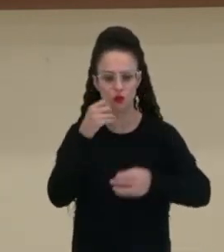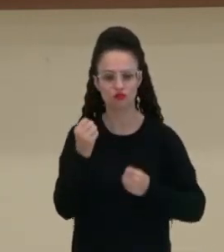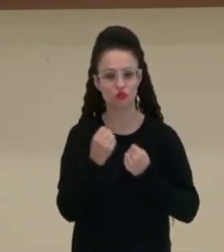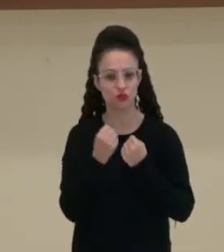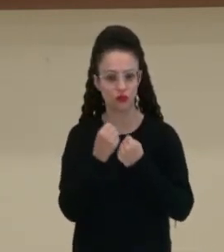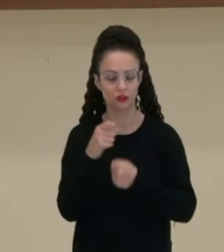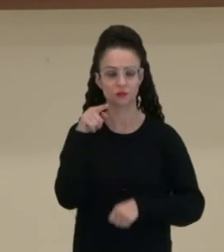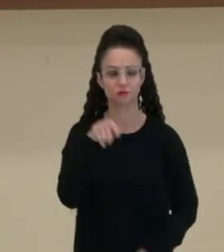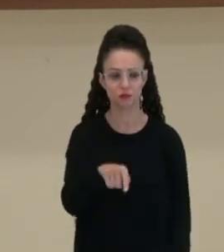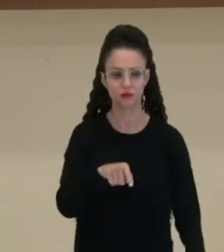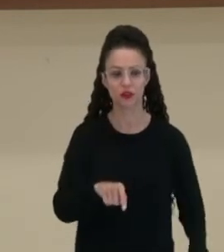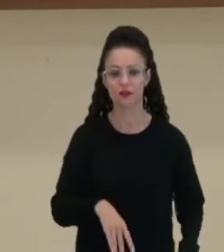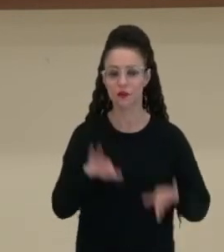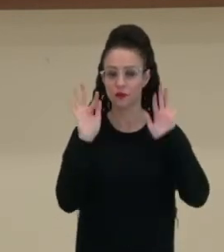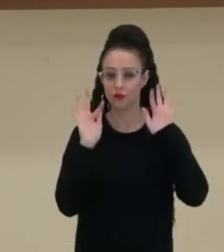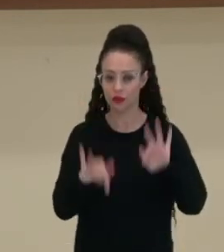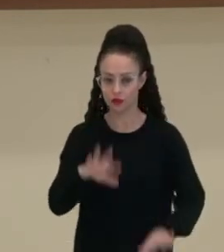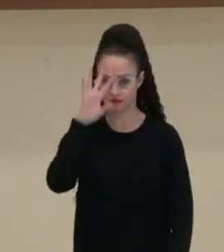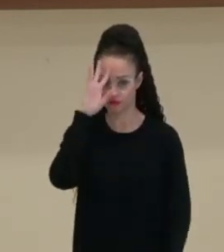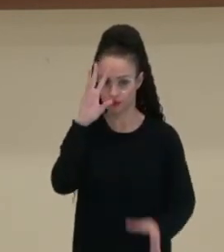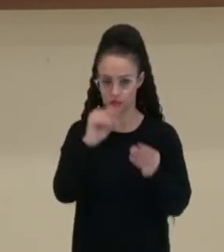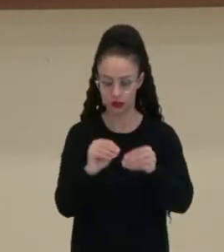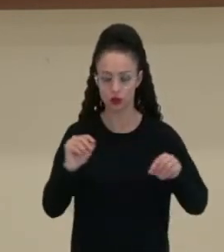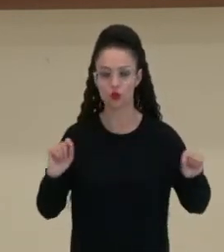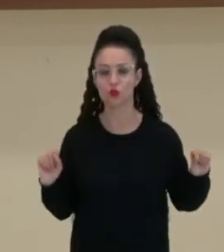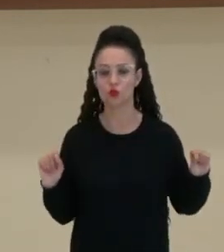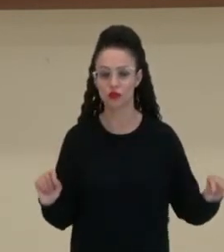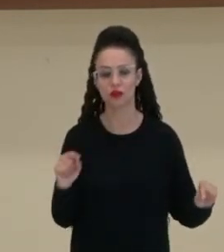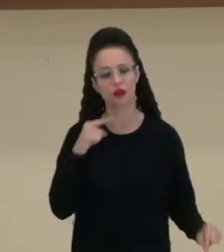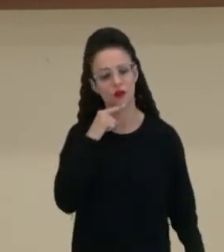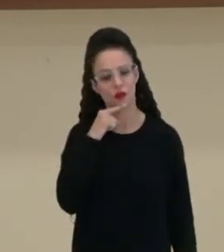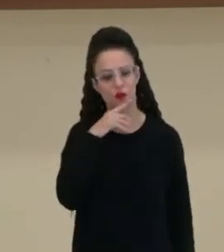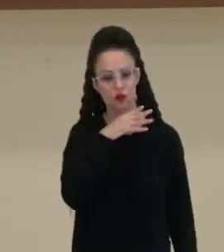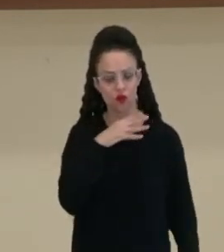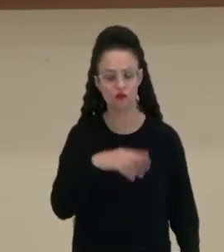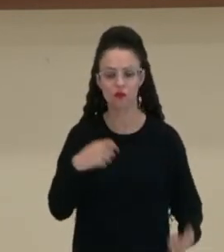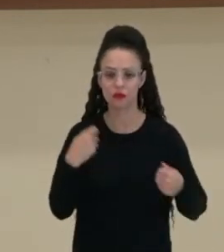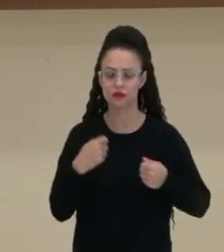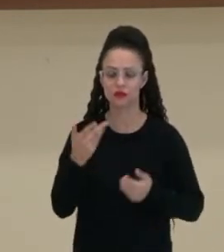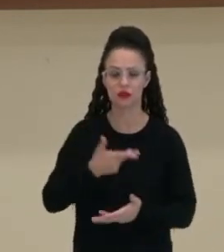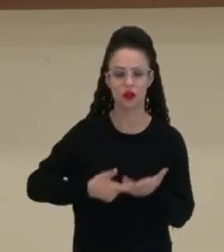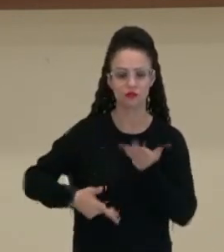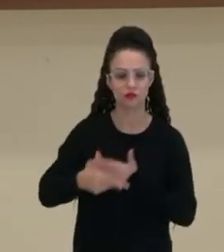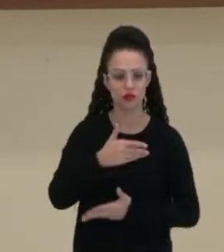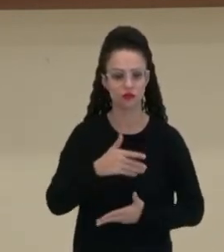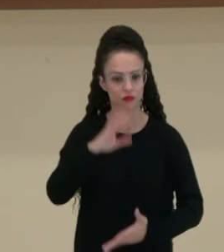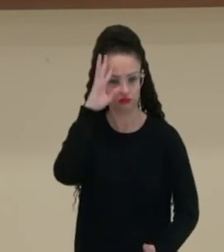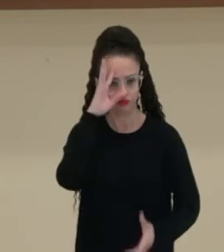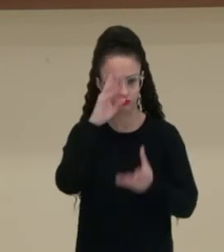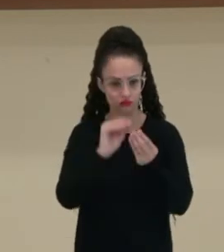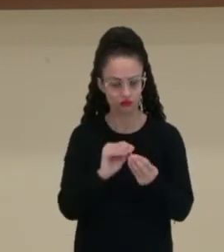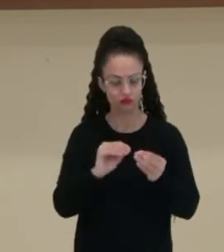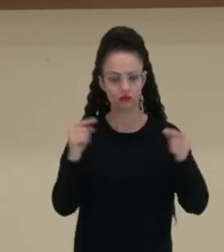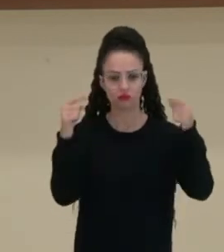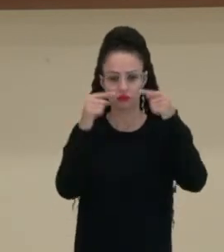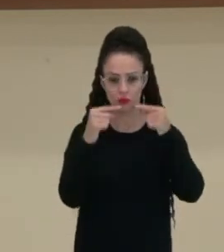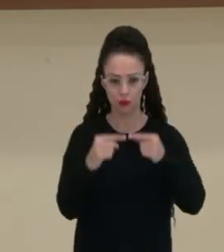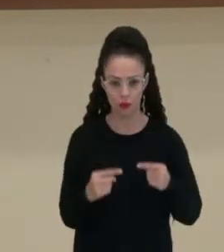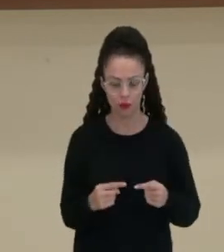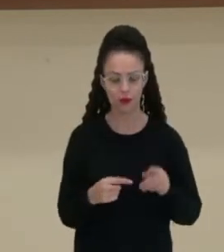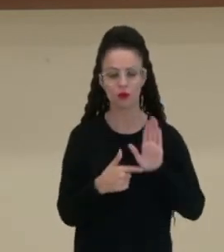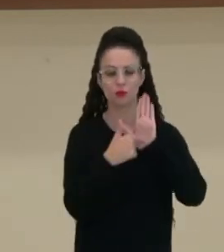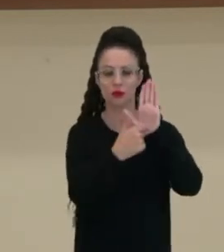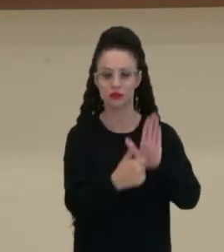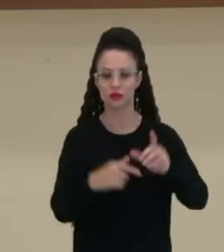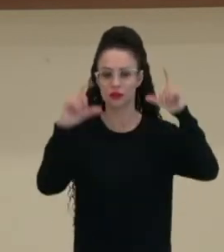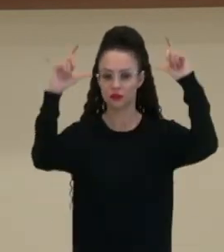A seguir, na conclusão, vai ter que ter o quê? Obviamente, uma articulação lógica entre as ideias